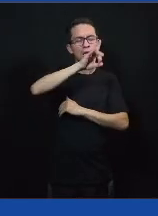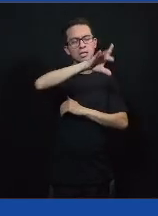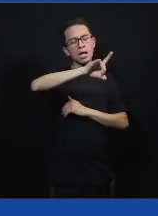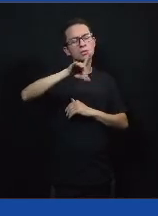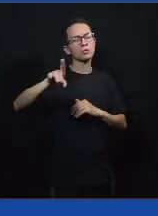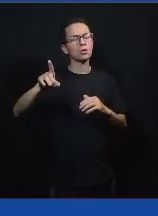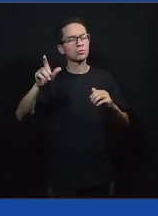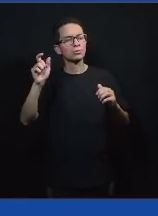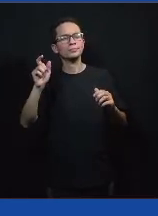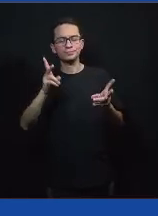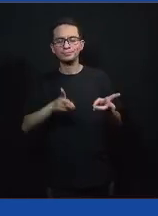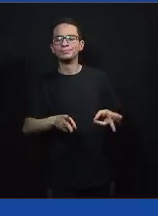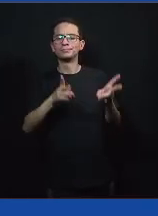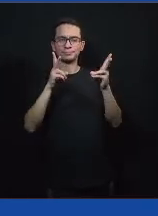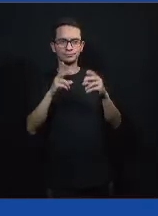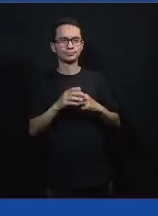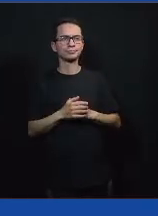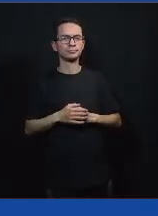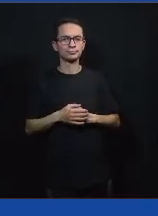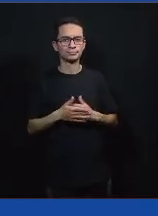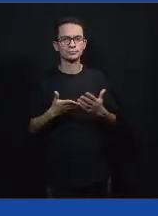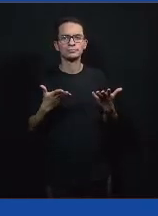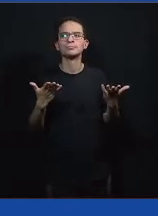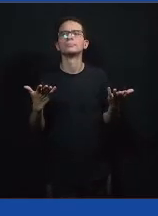feio pode passar